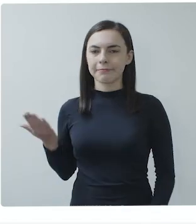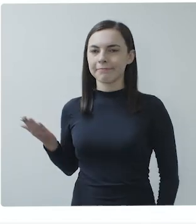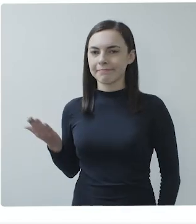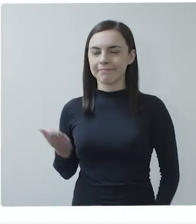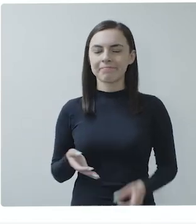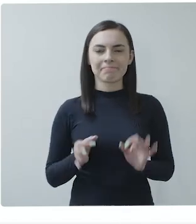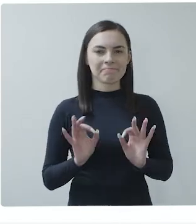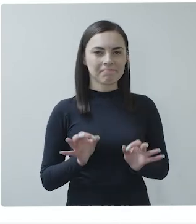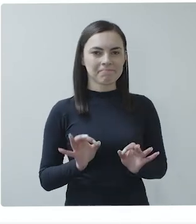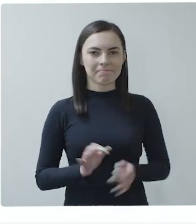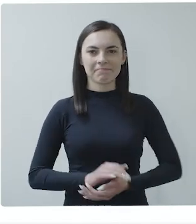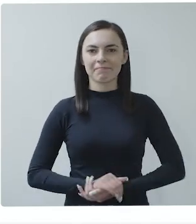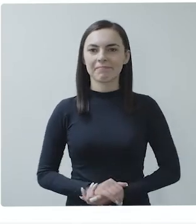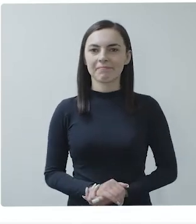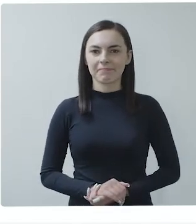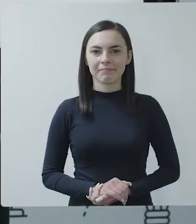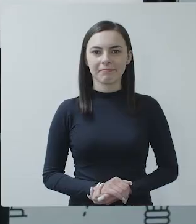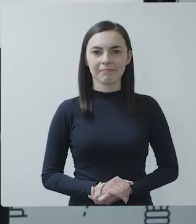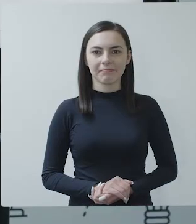Muito bem!